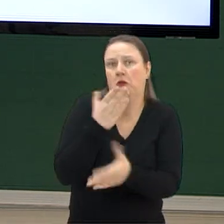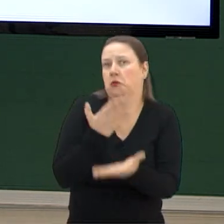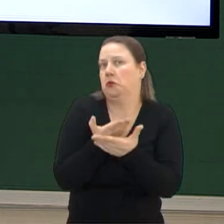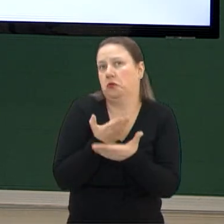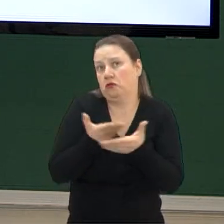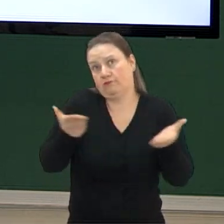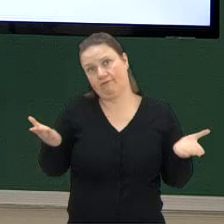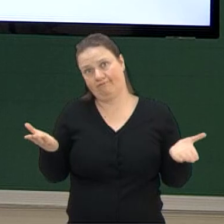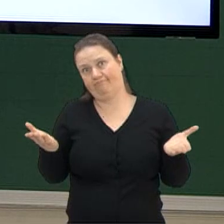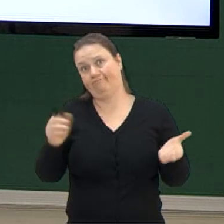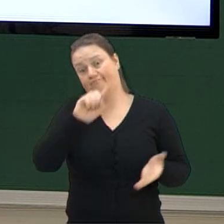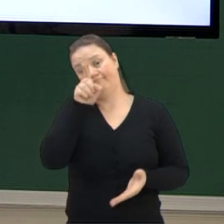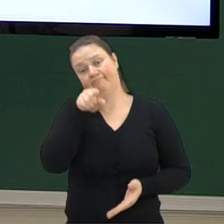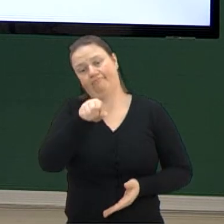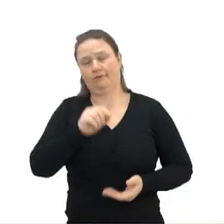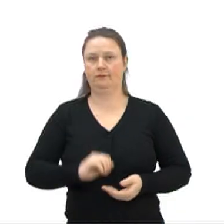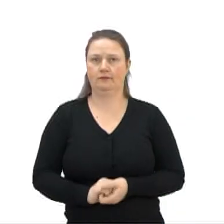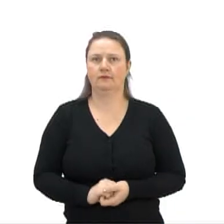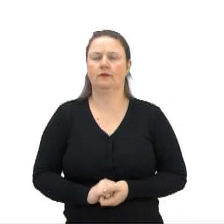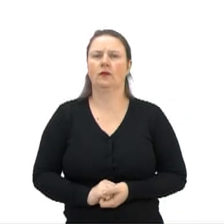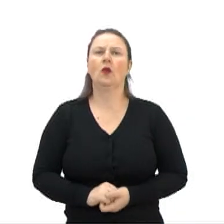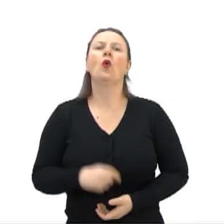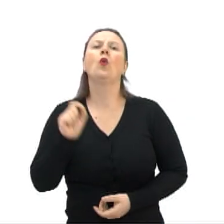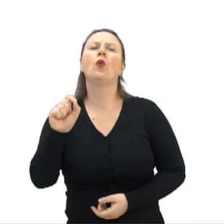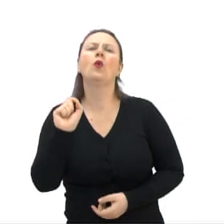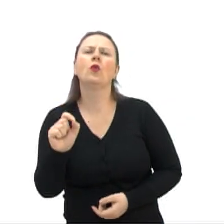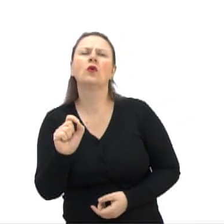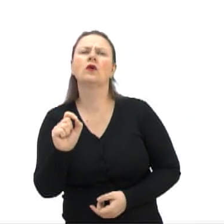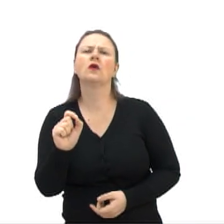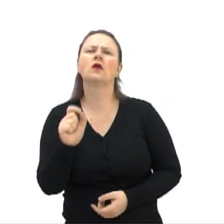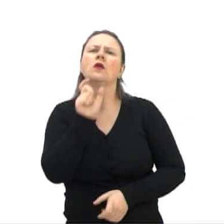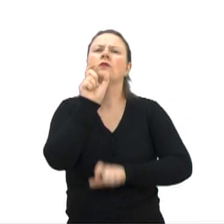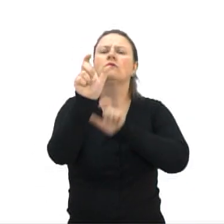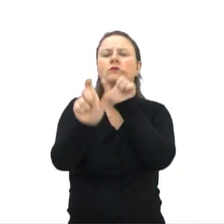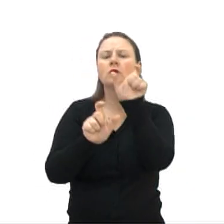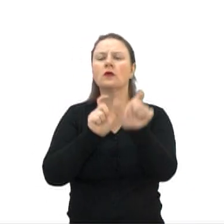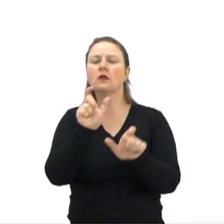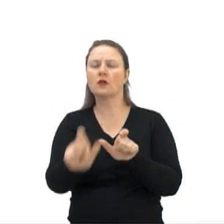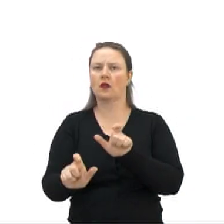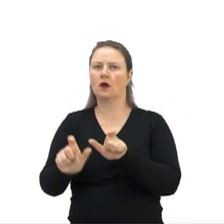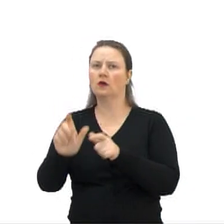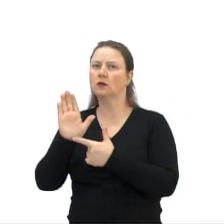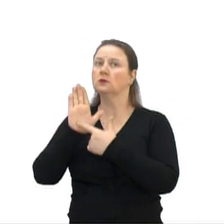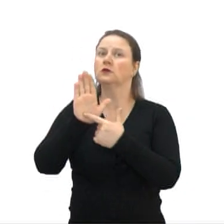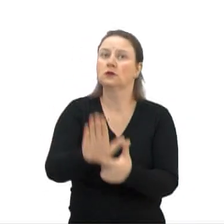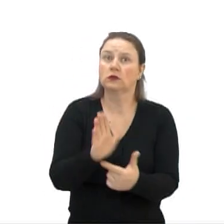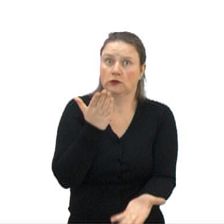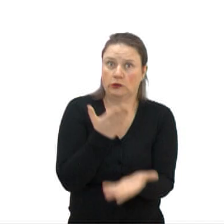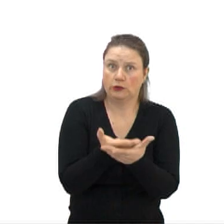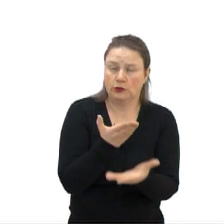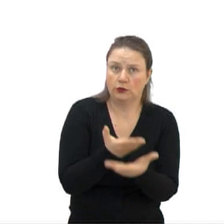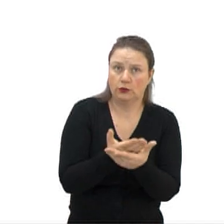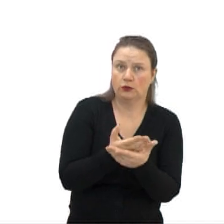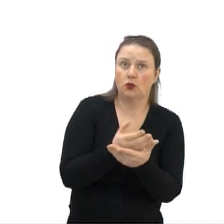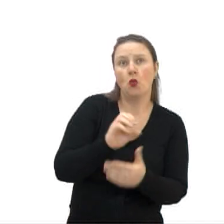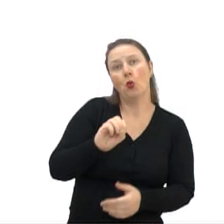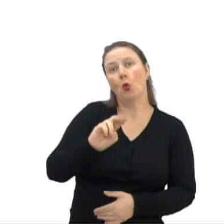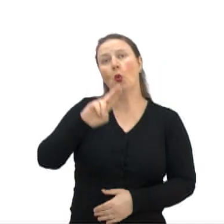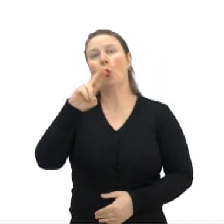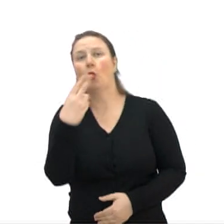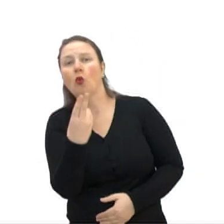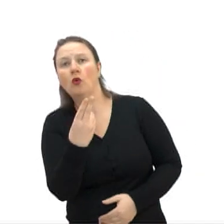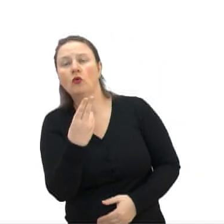estudar? Qual o sentido produzido pelas palavras em destaque? Estuda ou não